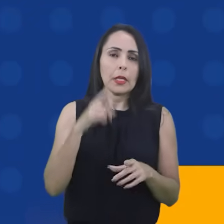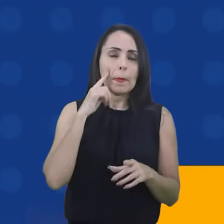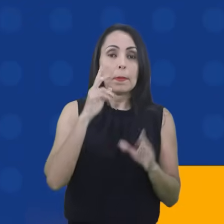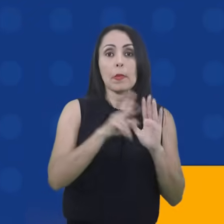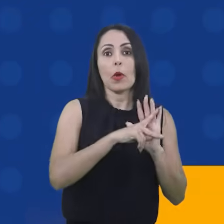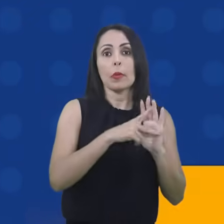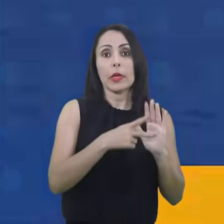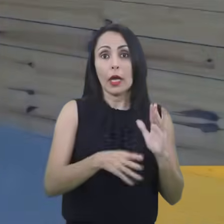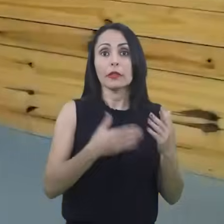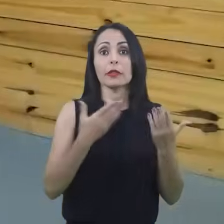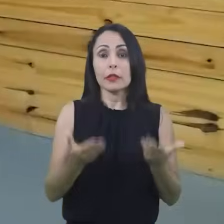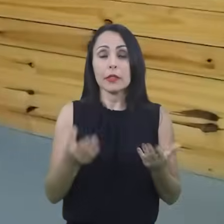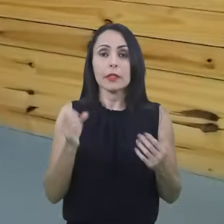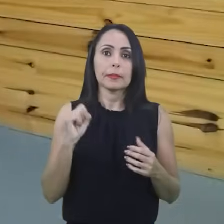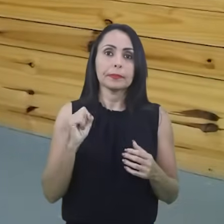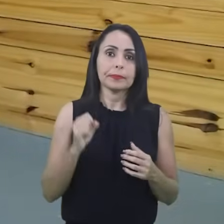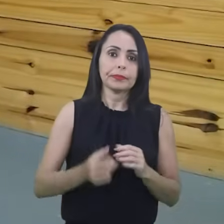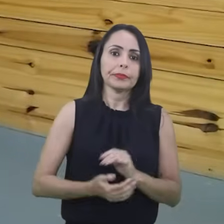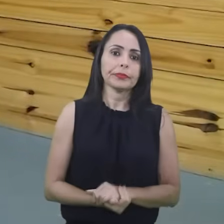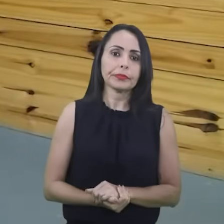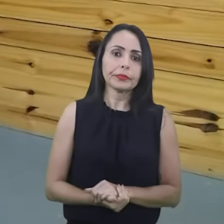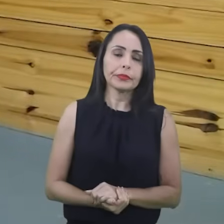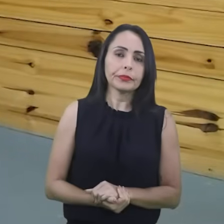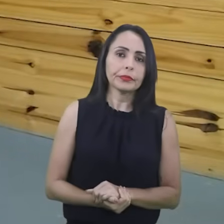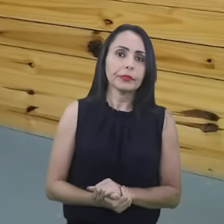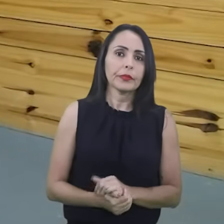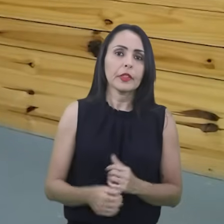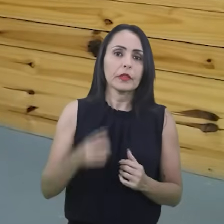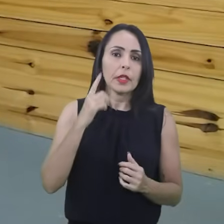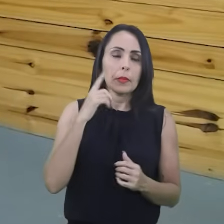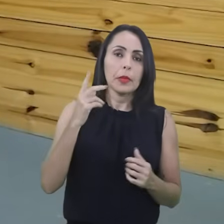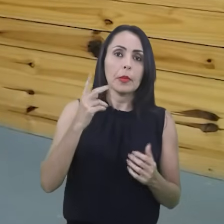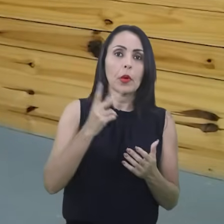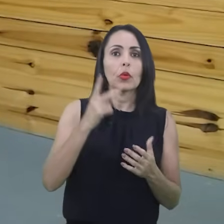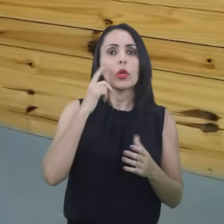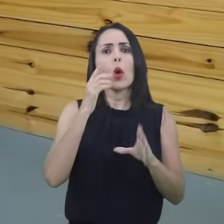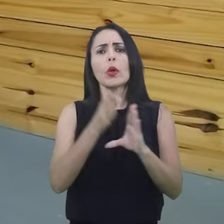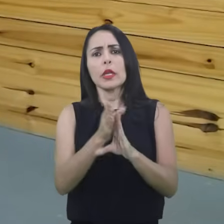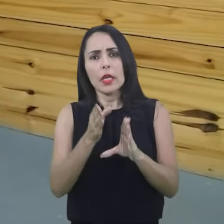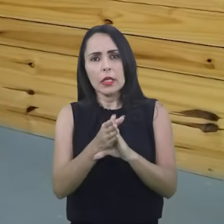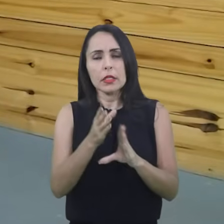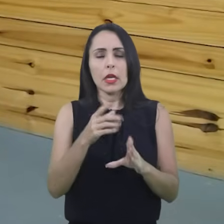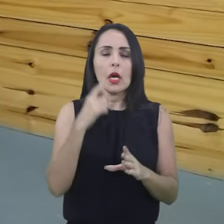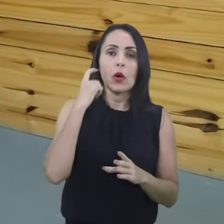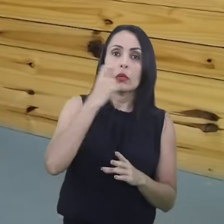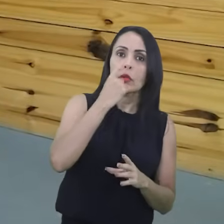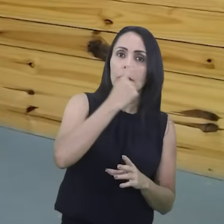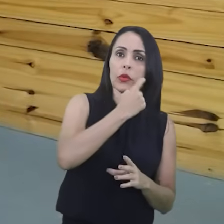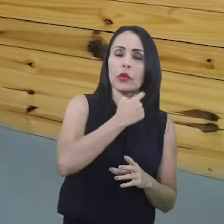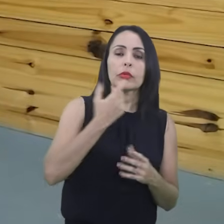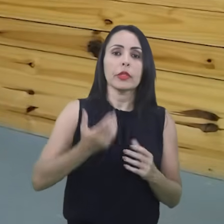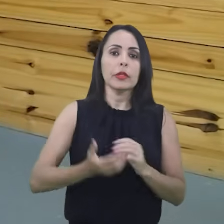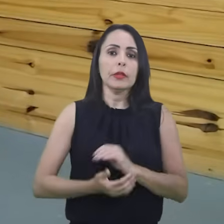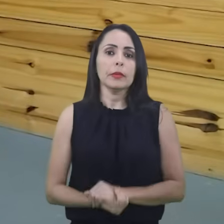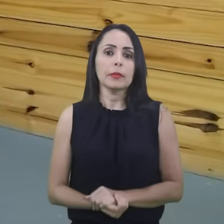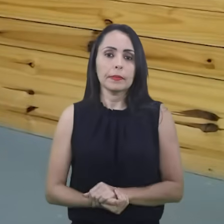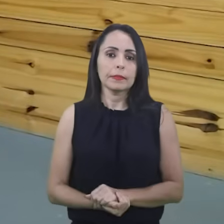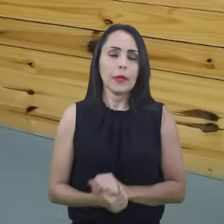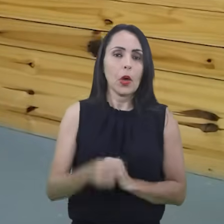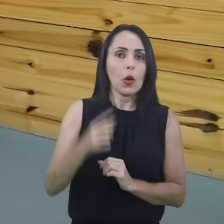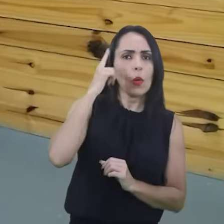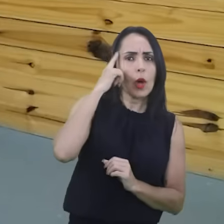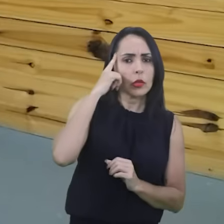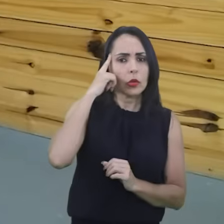apropriada para esse tipo de prótese, né? E sempre procure orientação odontológica para a limpeza dessas próteses, né? Uma